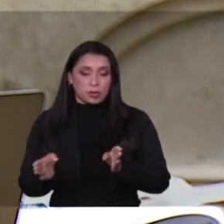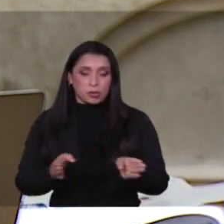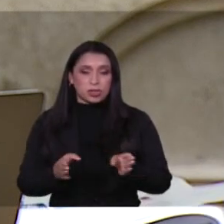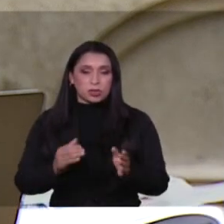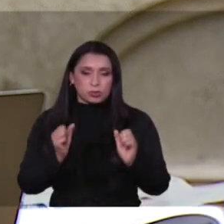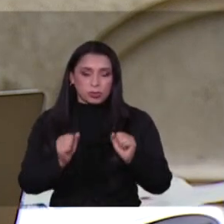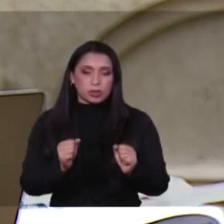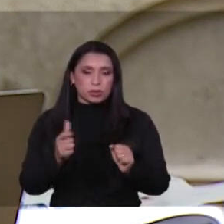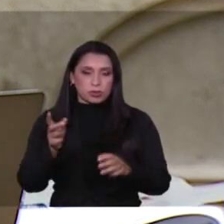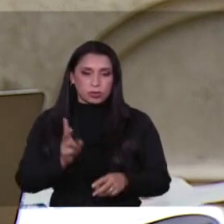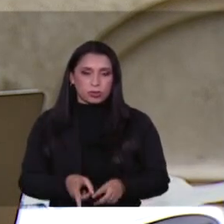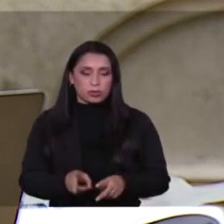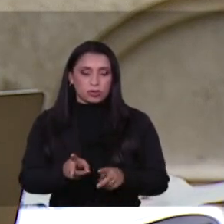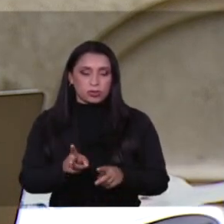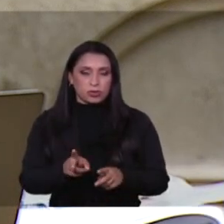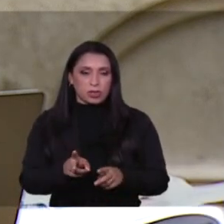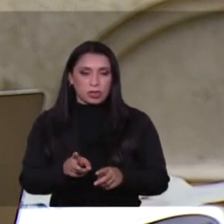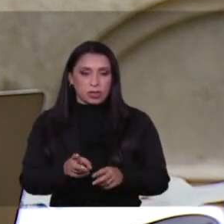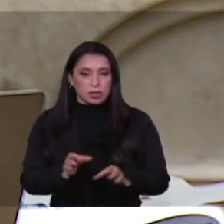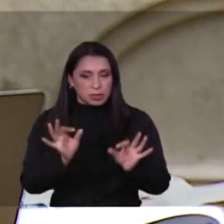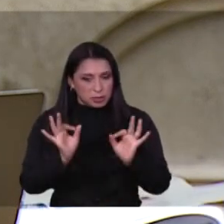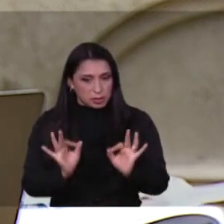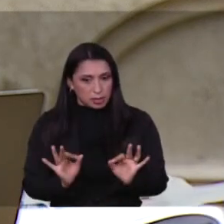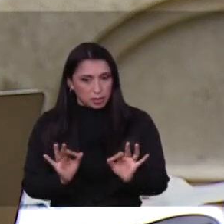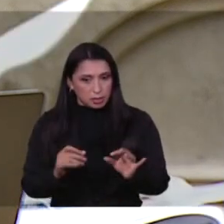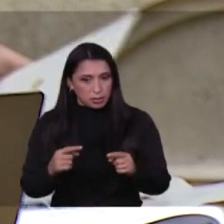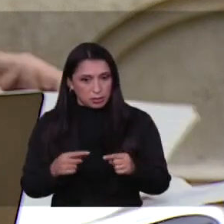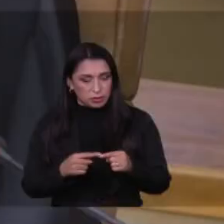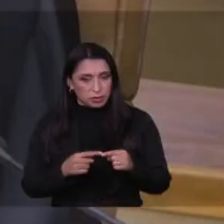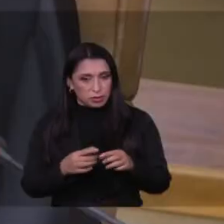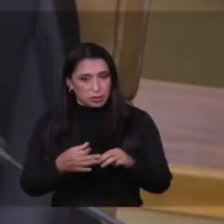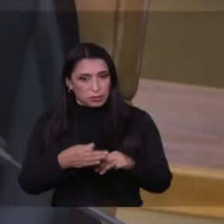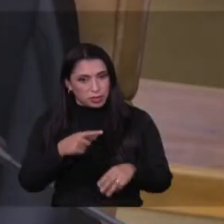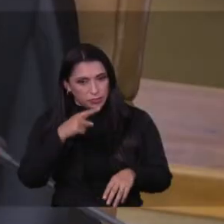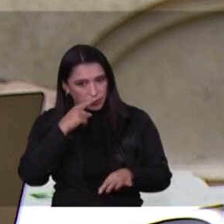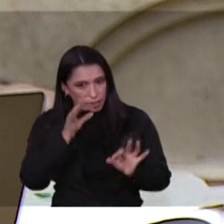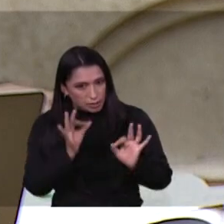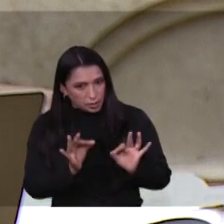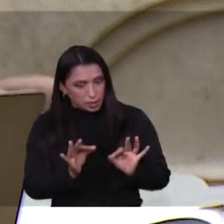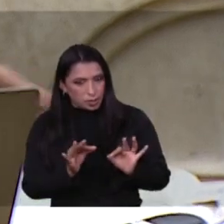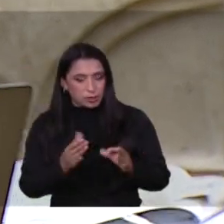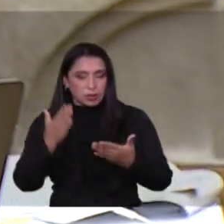avançar. Bem para todos, Fachin. Muito obrigado